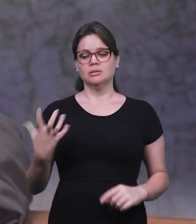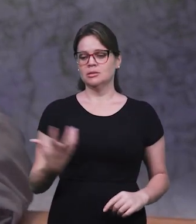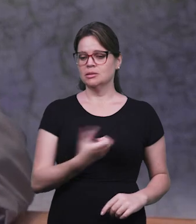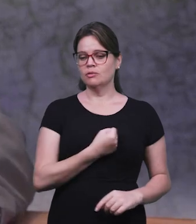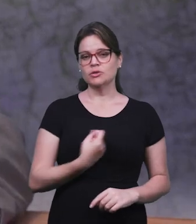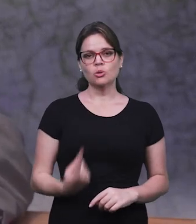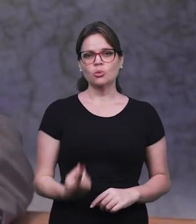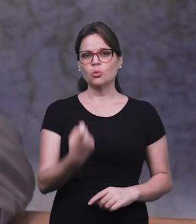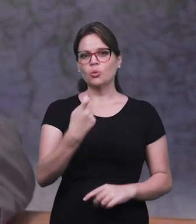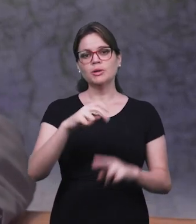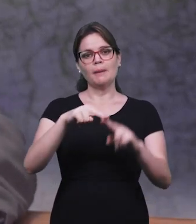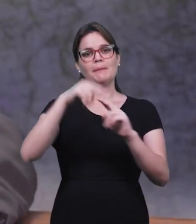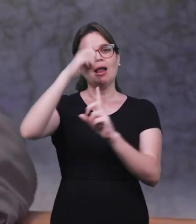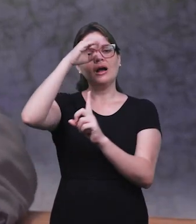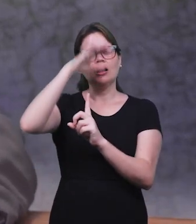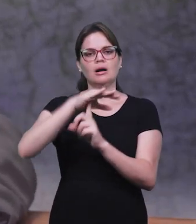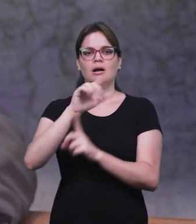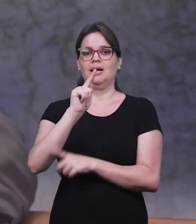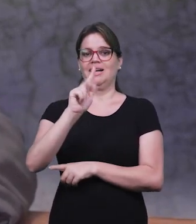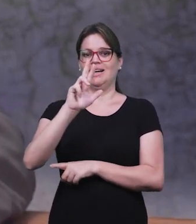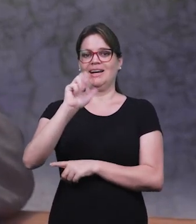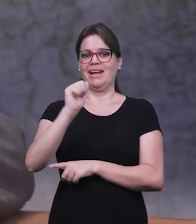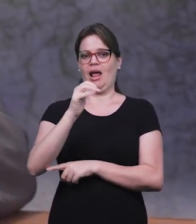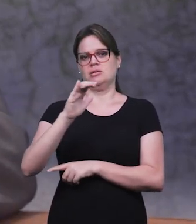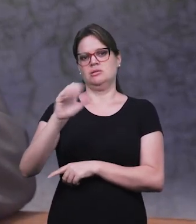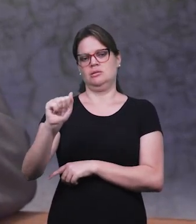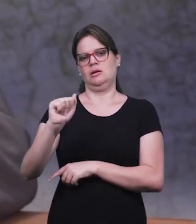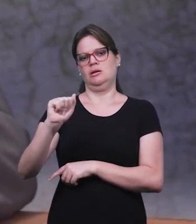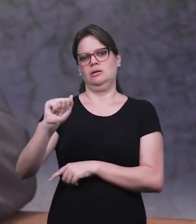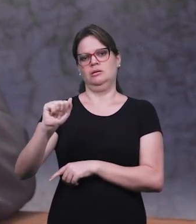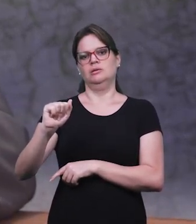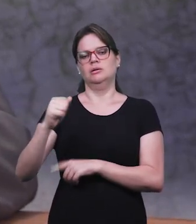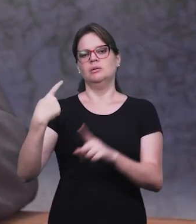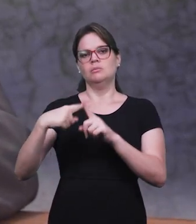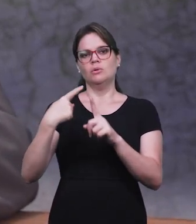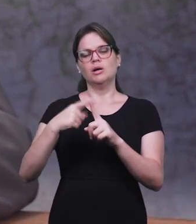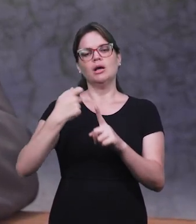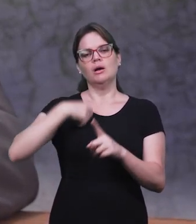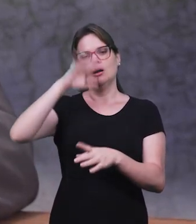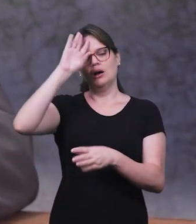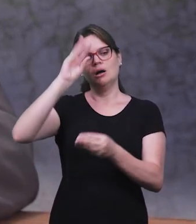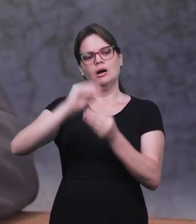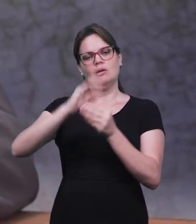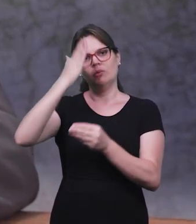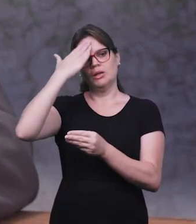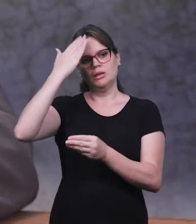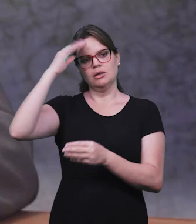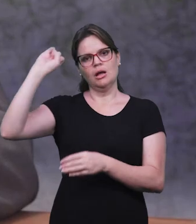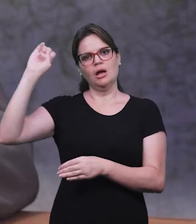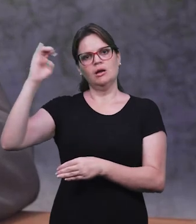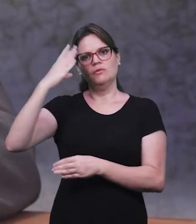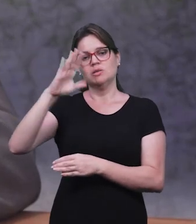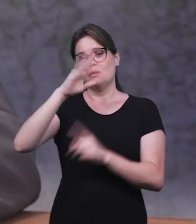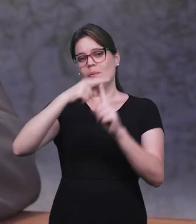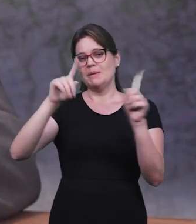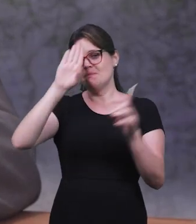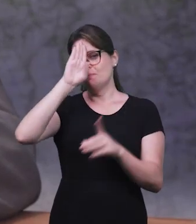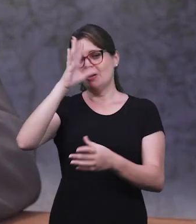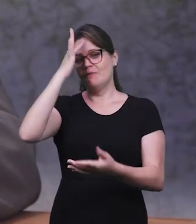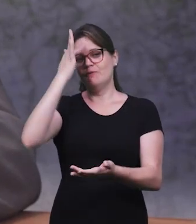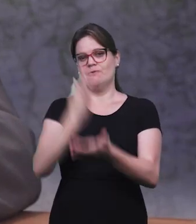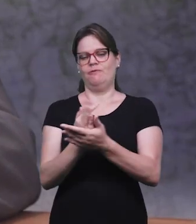nome do Senhor. Os irmãos observaram que ele disse aqui, nesses 3